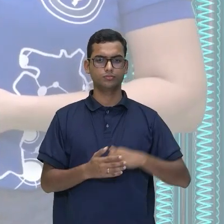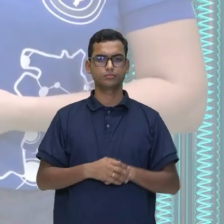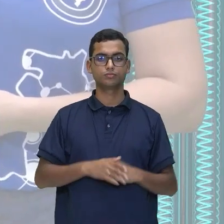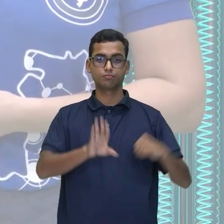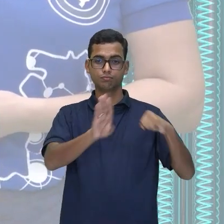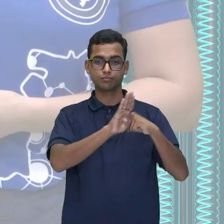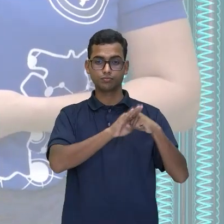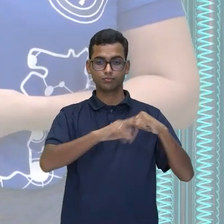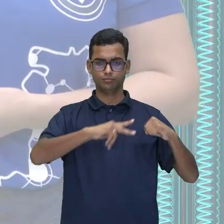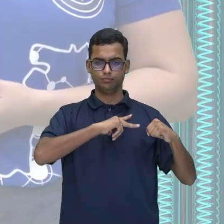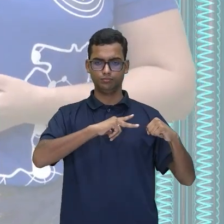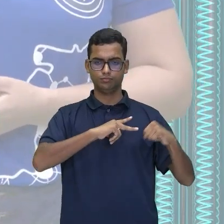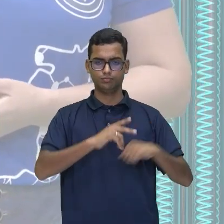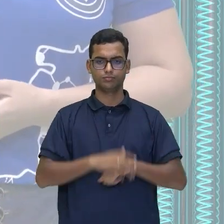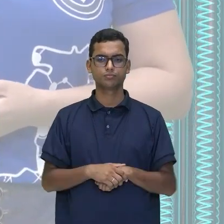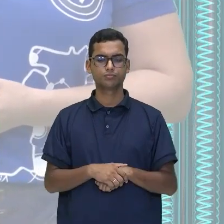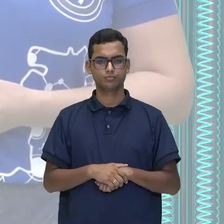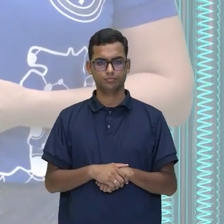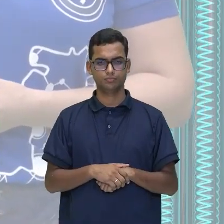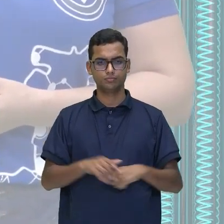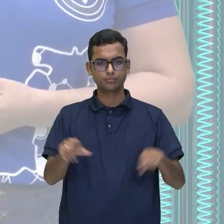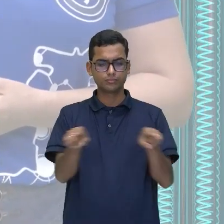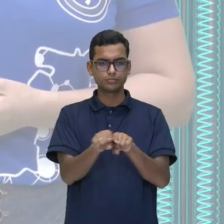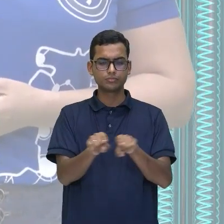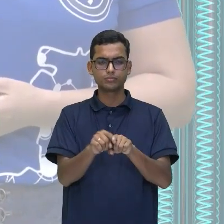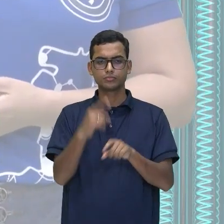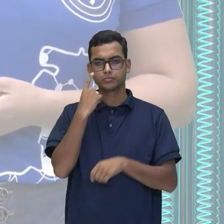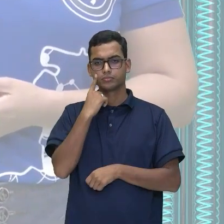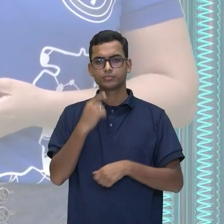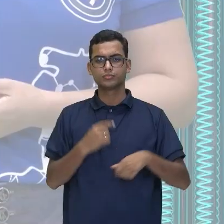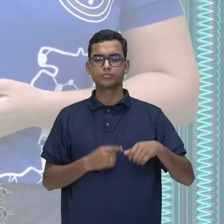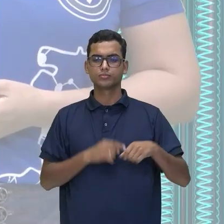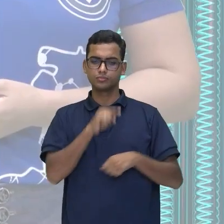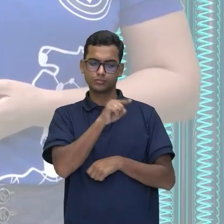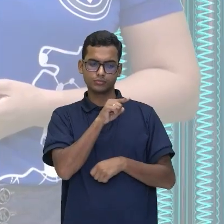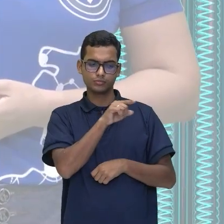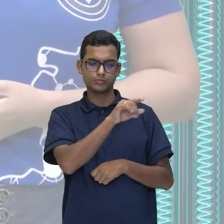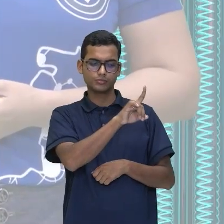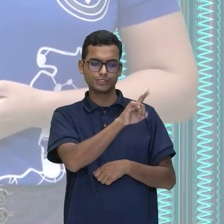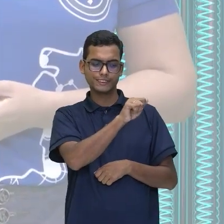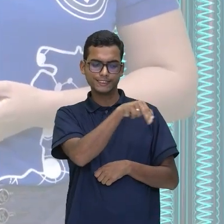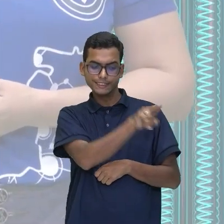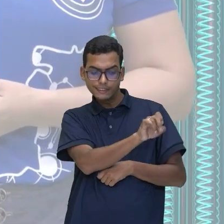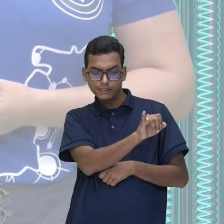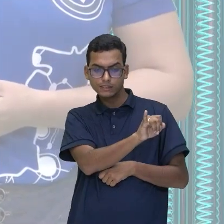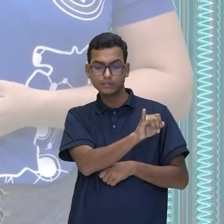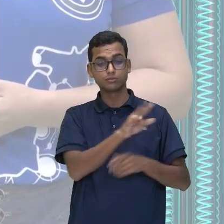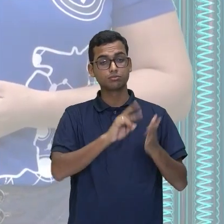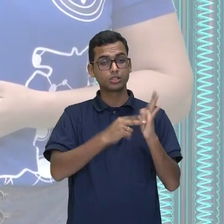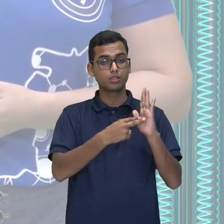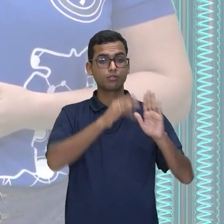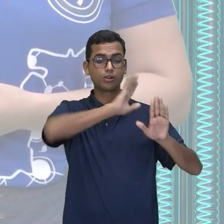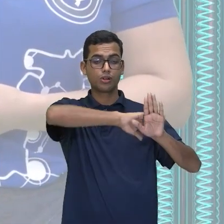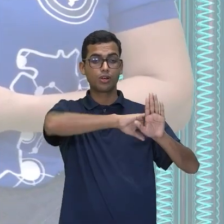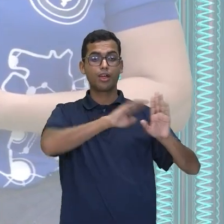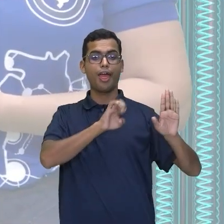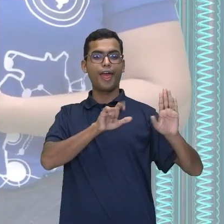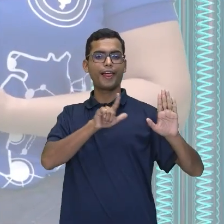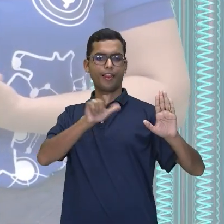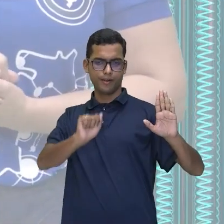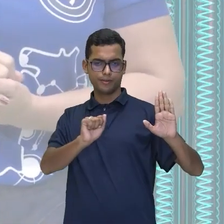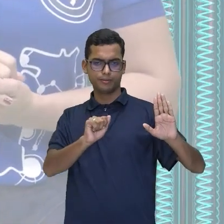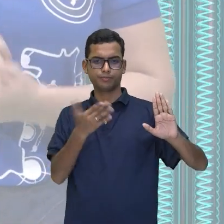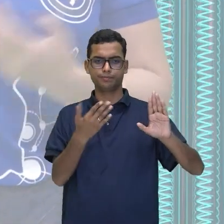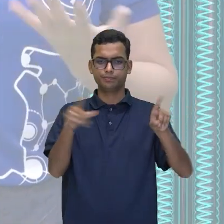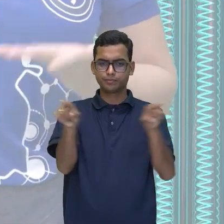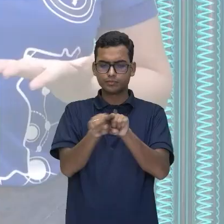Dani é equivalente a ela. E aí que eu não posso tirar o she e colocar o nome de duas pessoas, ou um nome